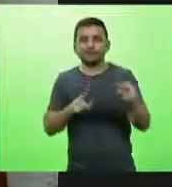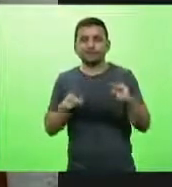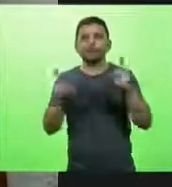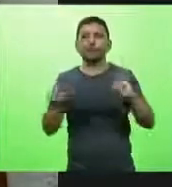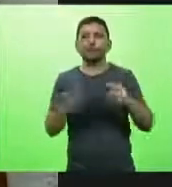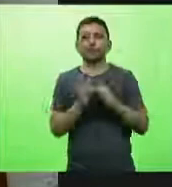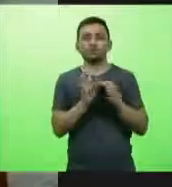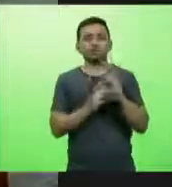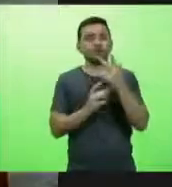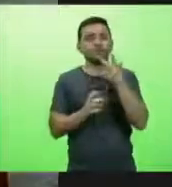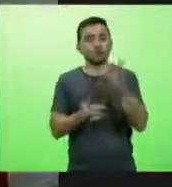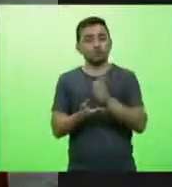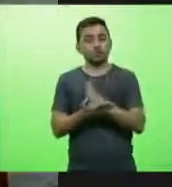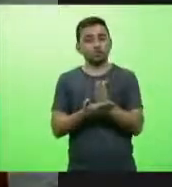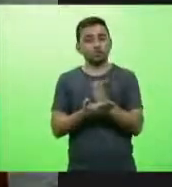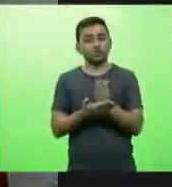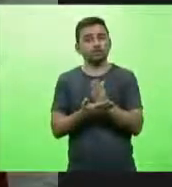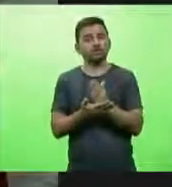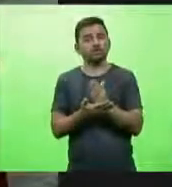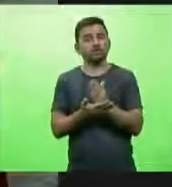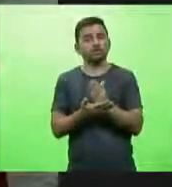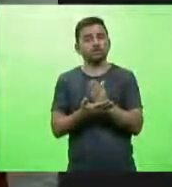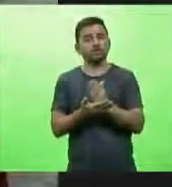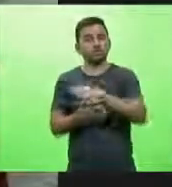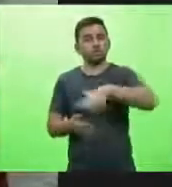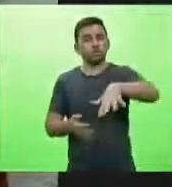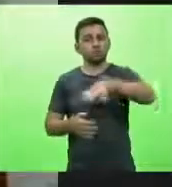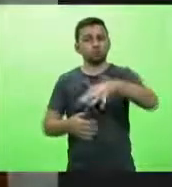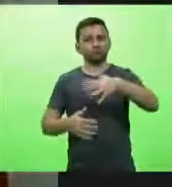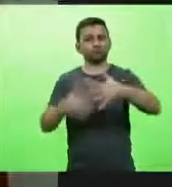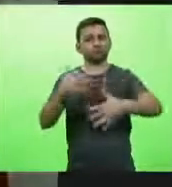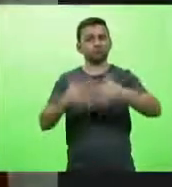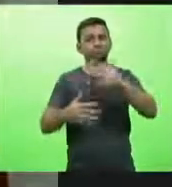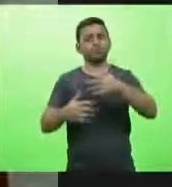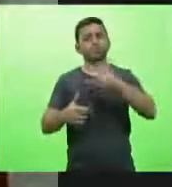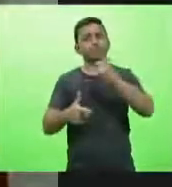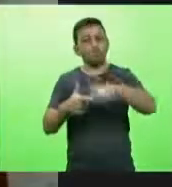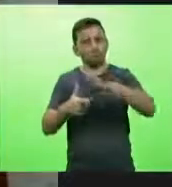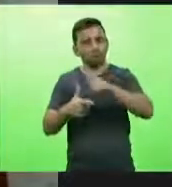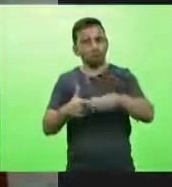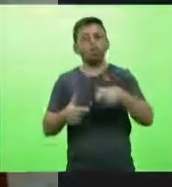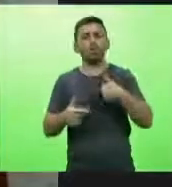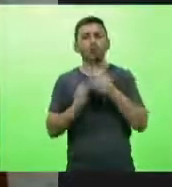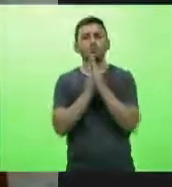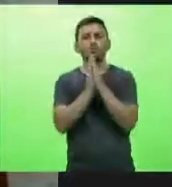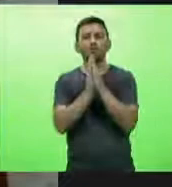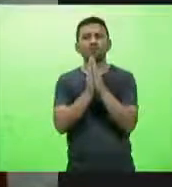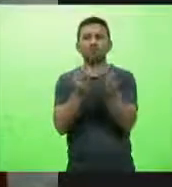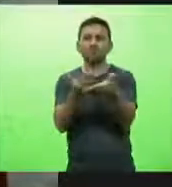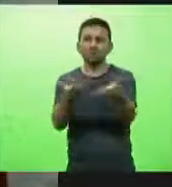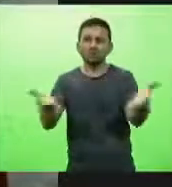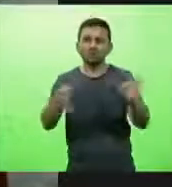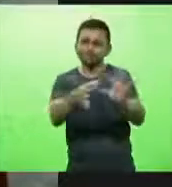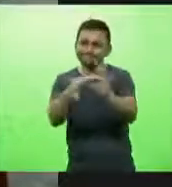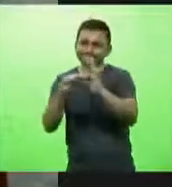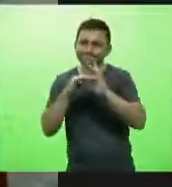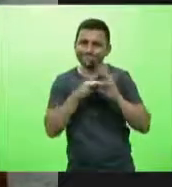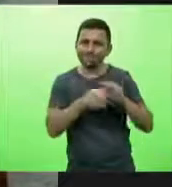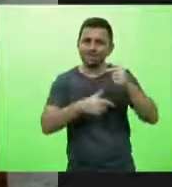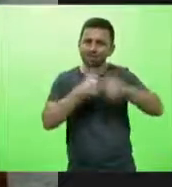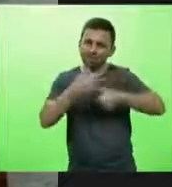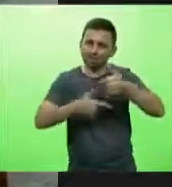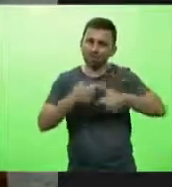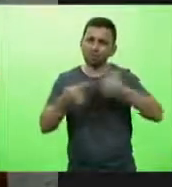casa dividida não subsiste. Temos que estar em unidade. E peço unidade também no parlamento para que possamos trabalhar com celeridade